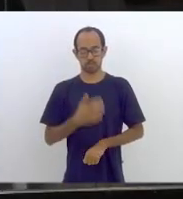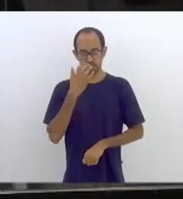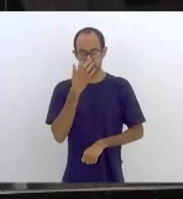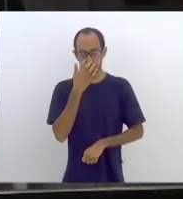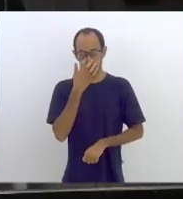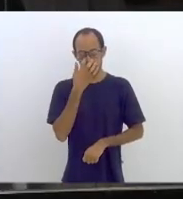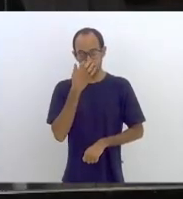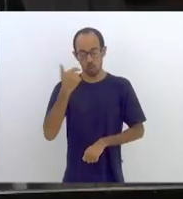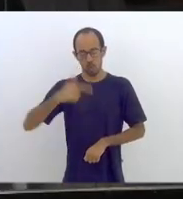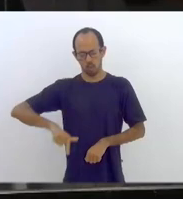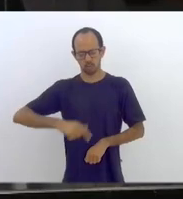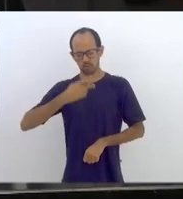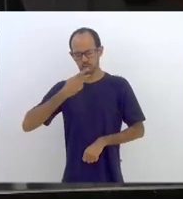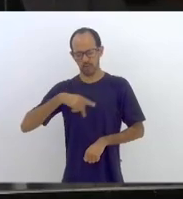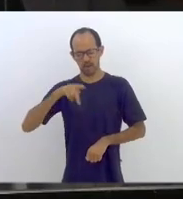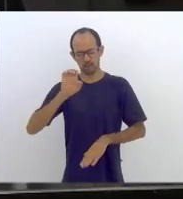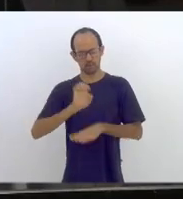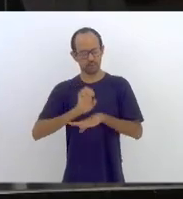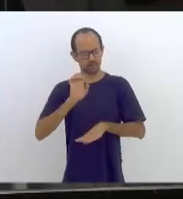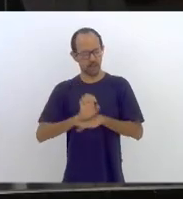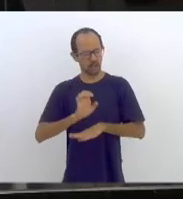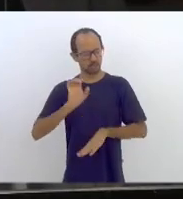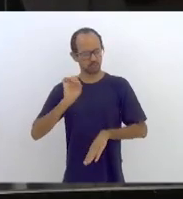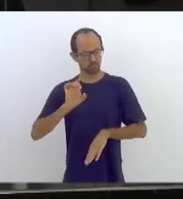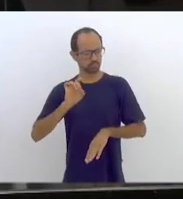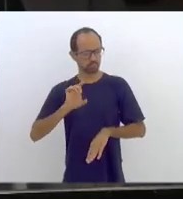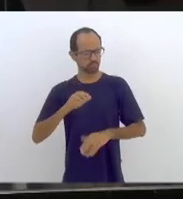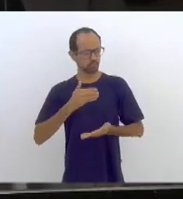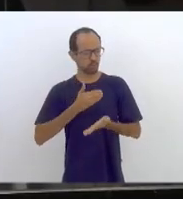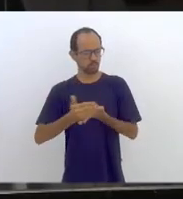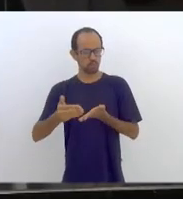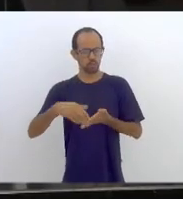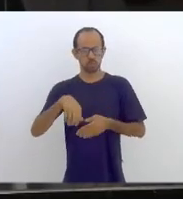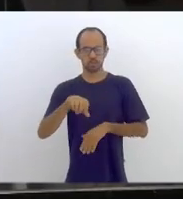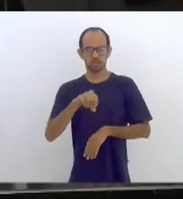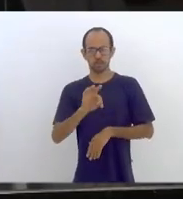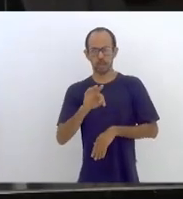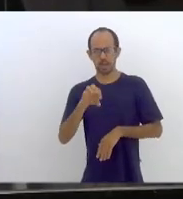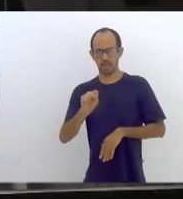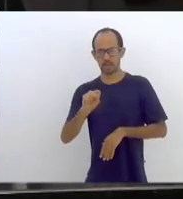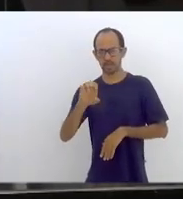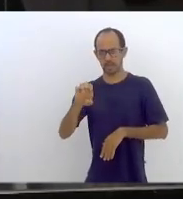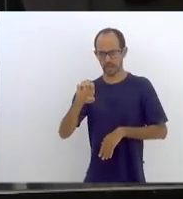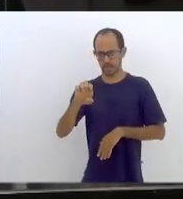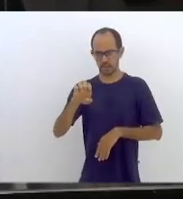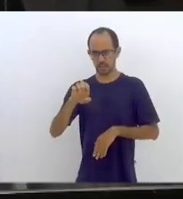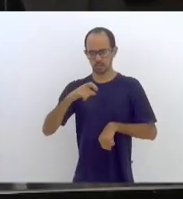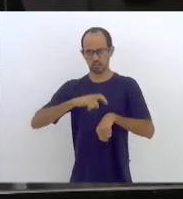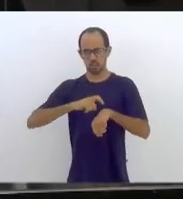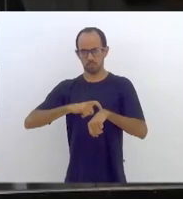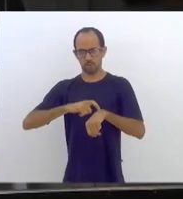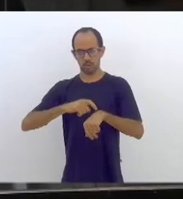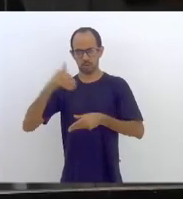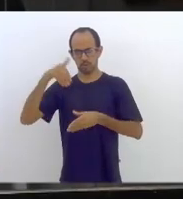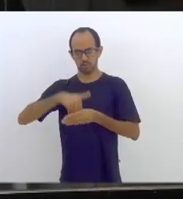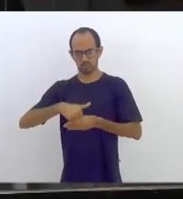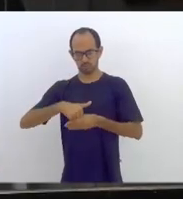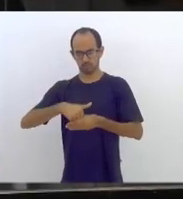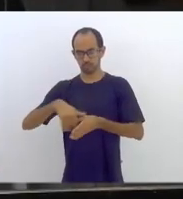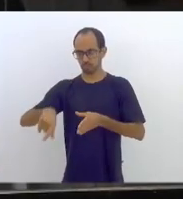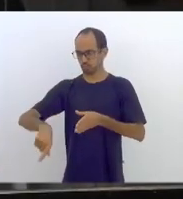outros dizem que o estado de exceção Começou quando o TSE durante as eleições tomou o